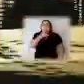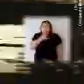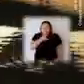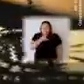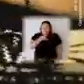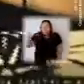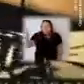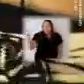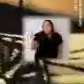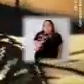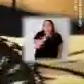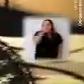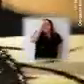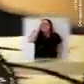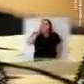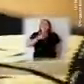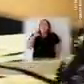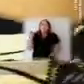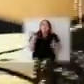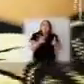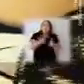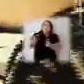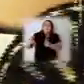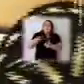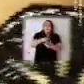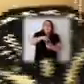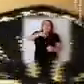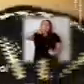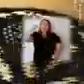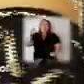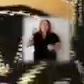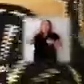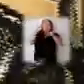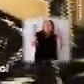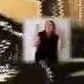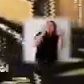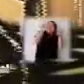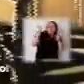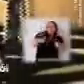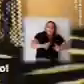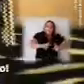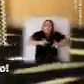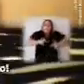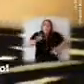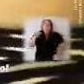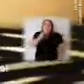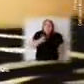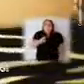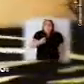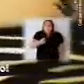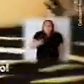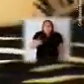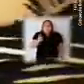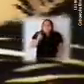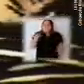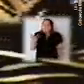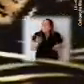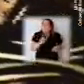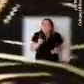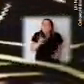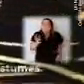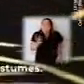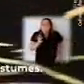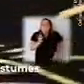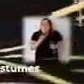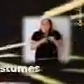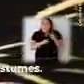Eu sou uma terra onde meu povo é de alma nobre, de altivez Não estou falando de riqueza material não Preste